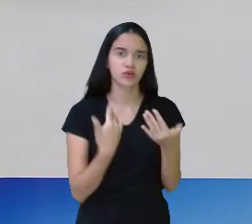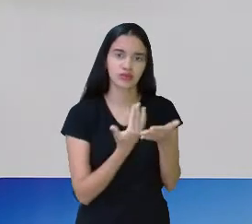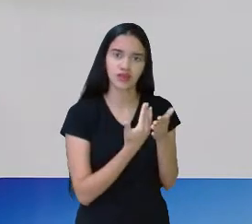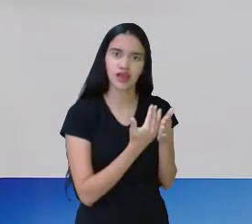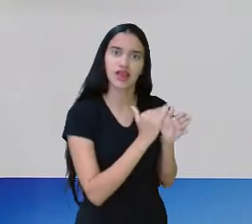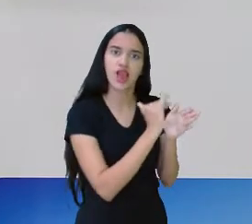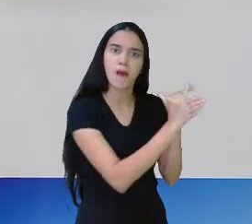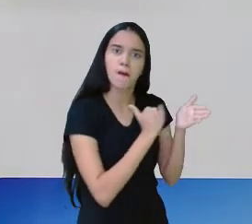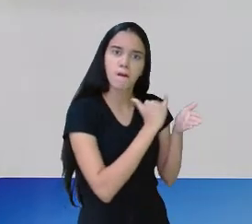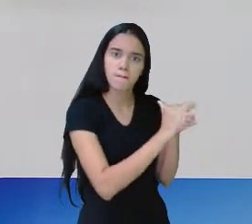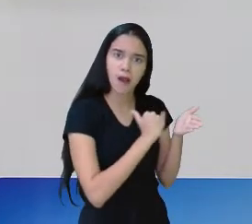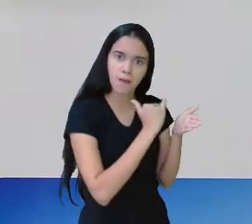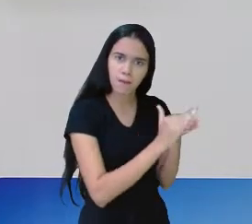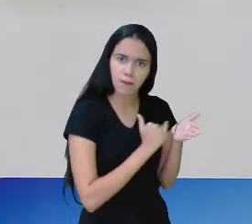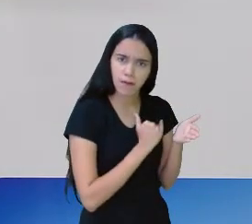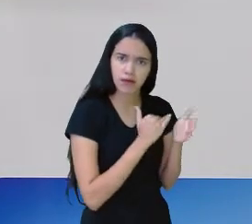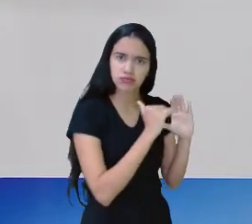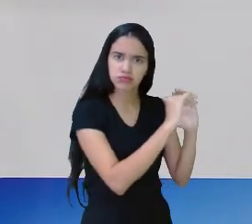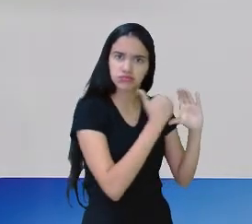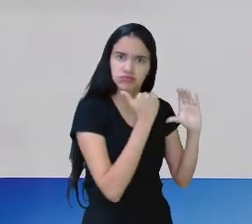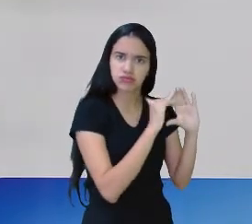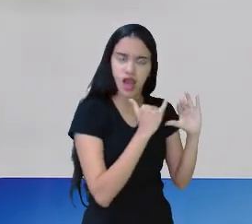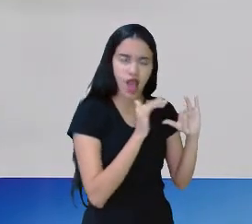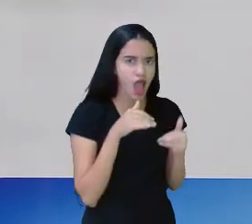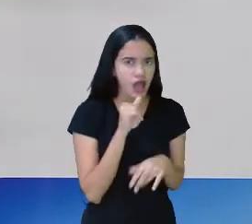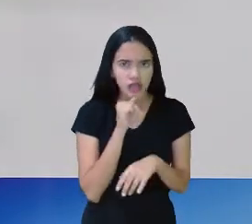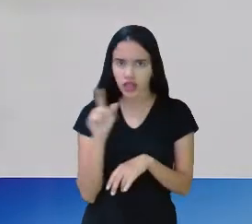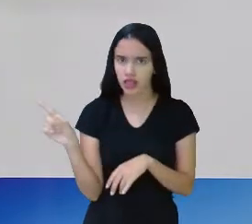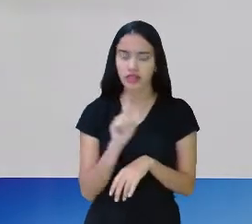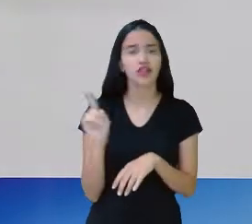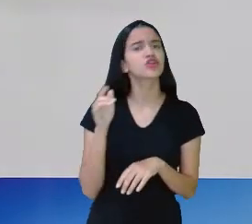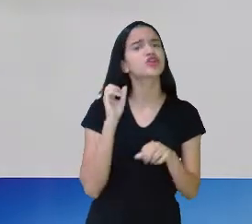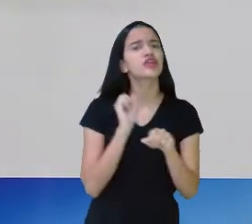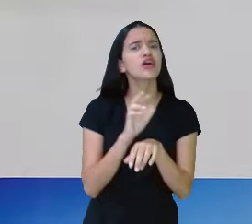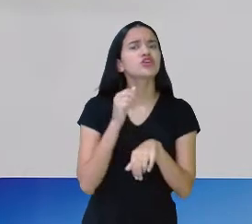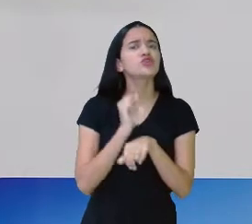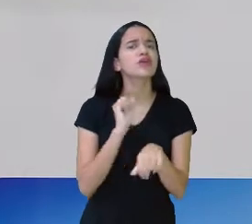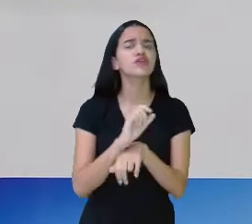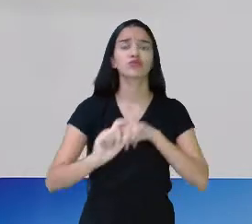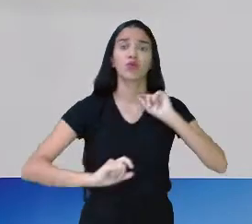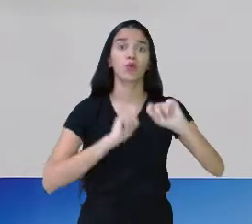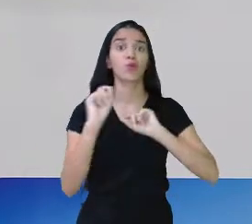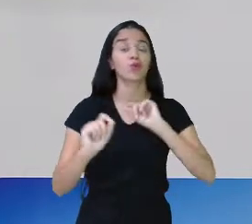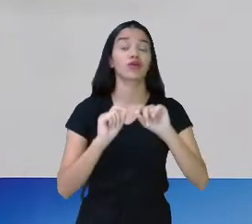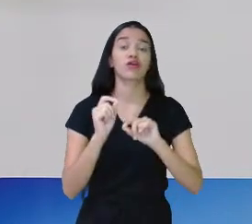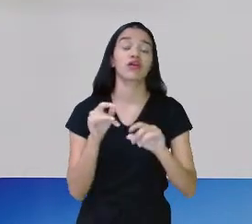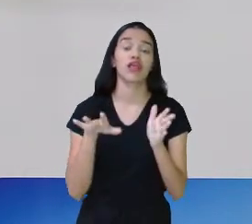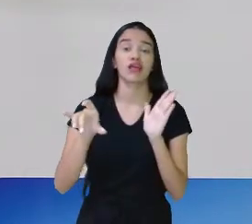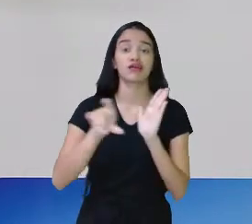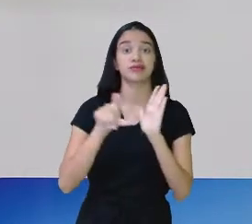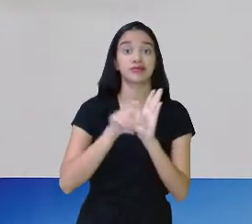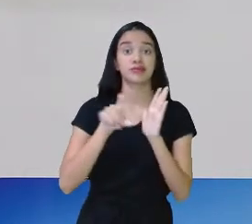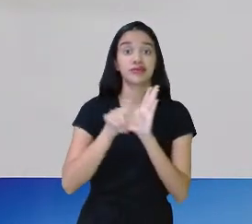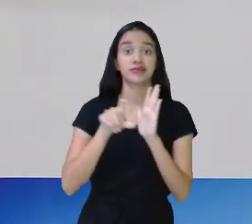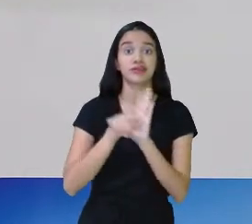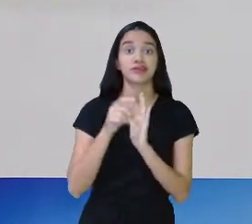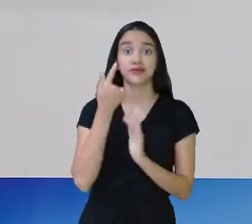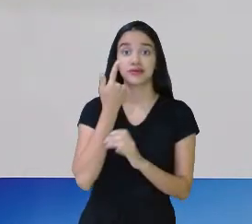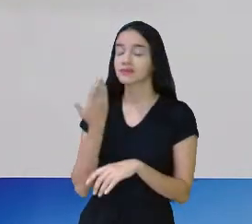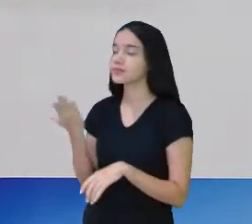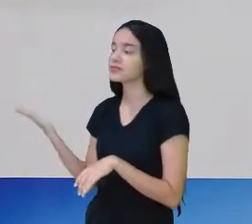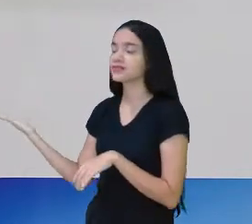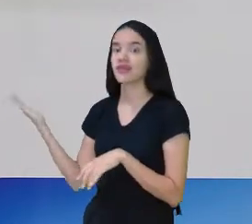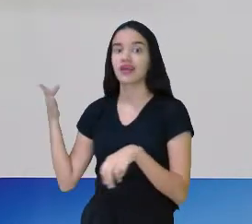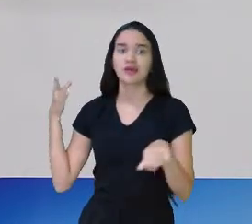para mim? Ainda não? E está esperando o quê? Acesse o QR Code que vai aparecer na sua telinha e já manda a